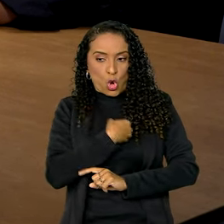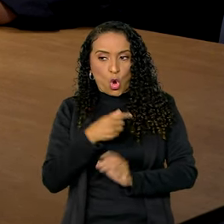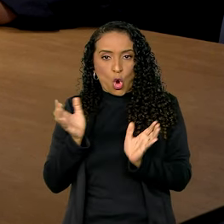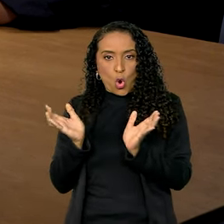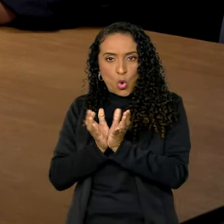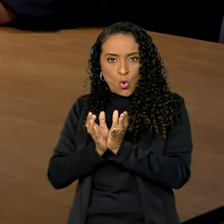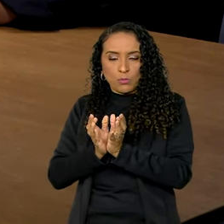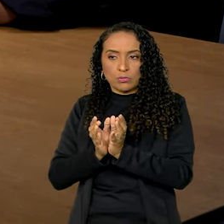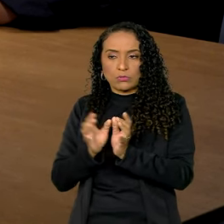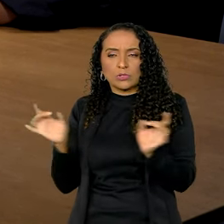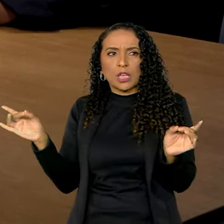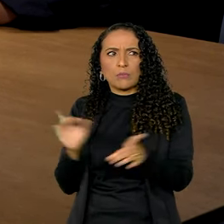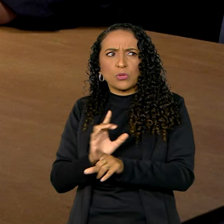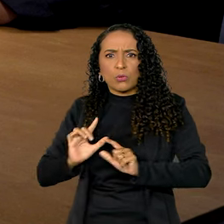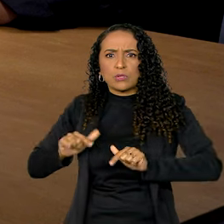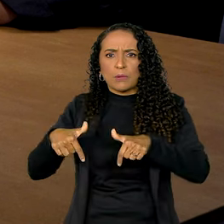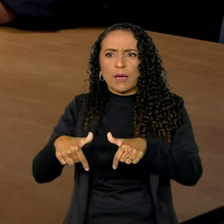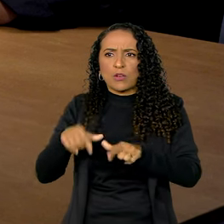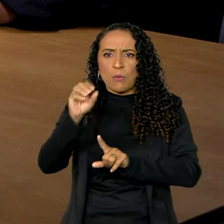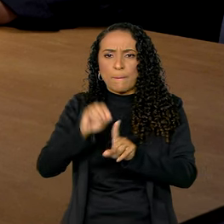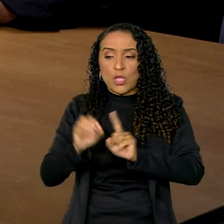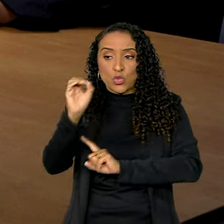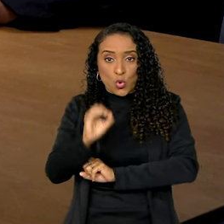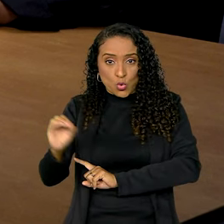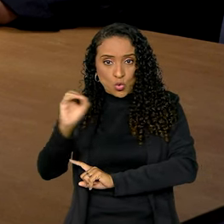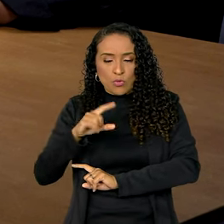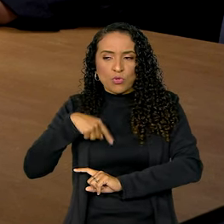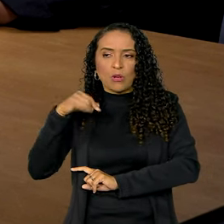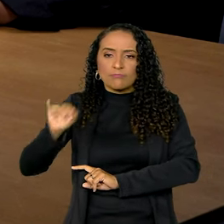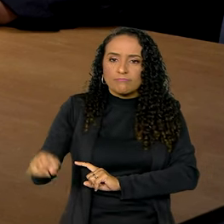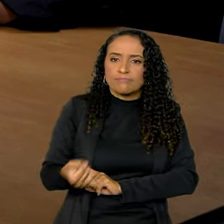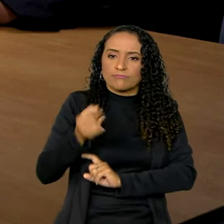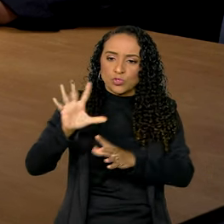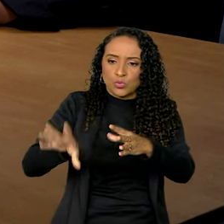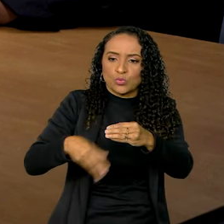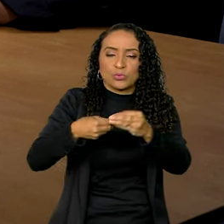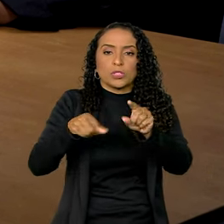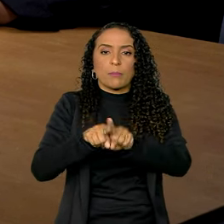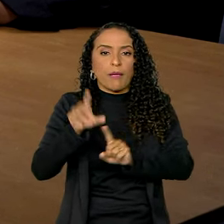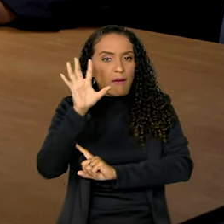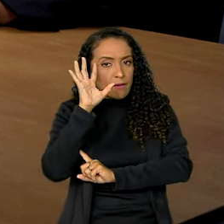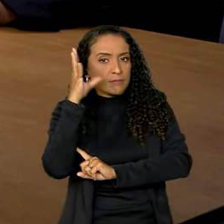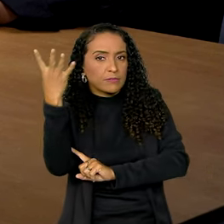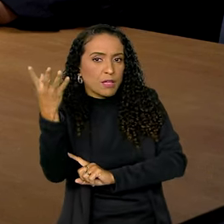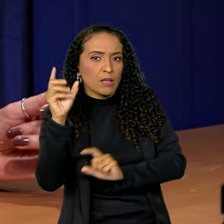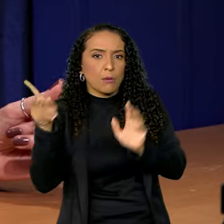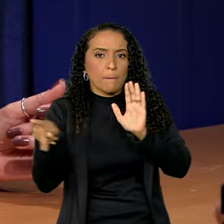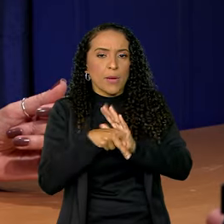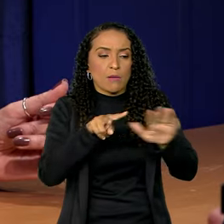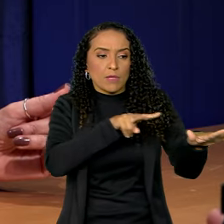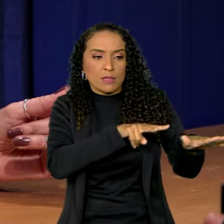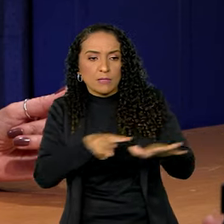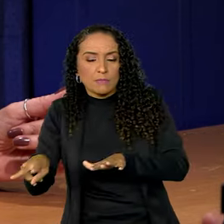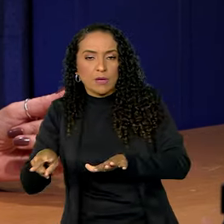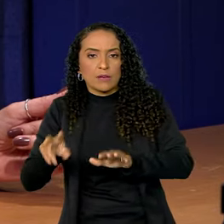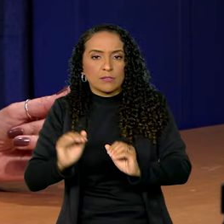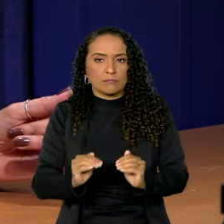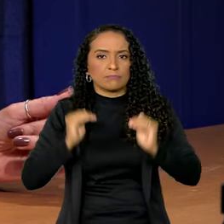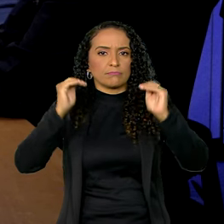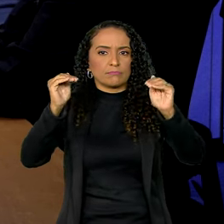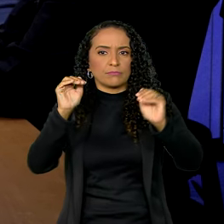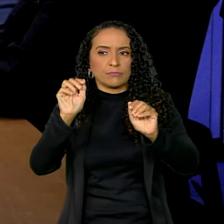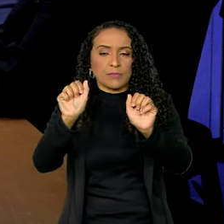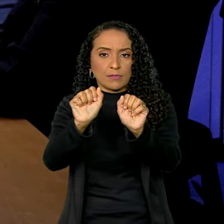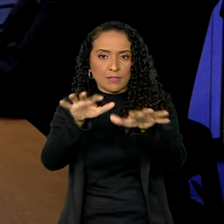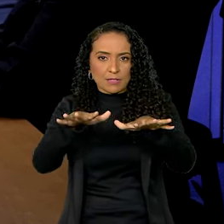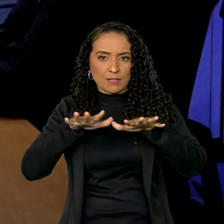grupo terminou os trabalhos em outubro nós tivemos oportunidade de incorporar também resultados da semana de alto nível da assembleia